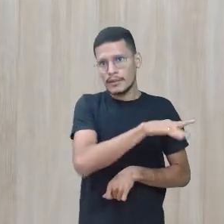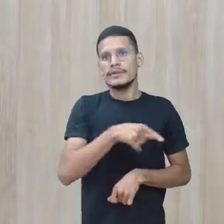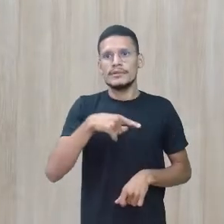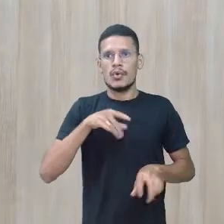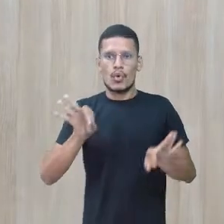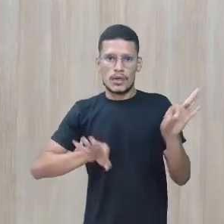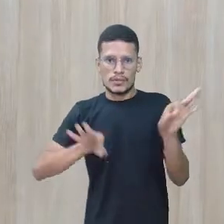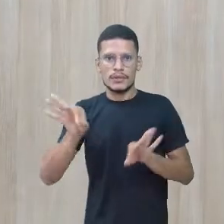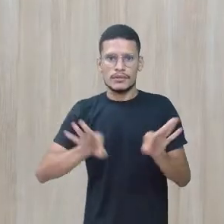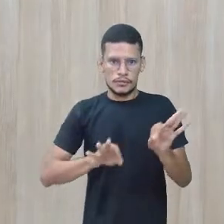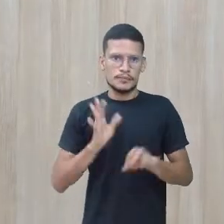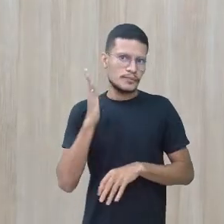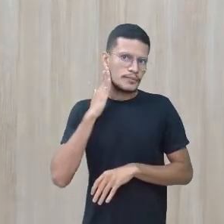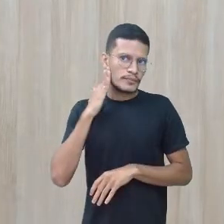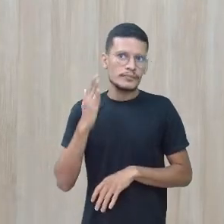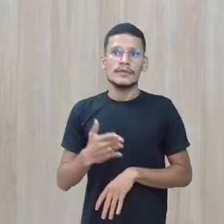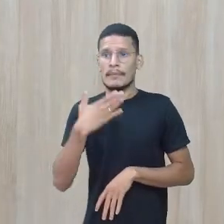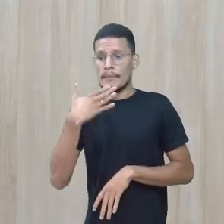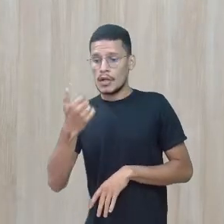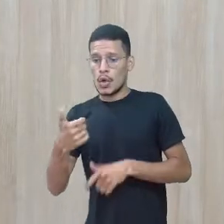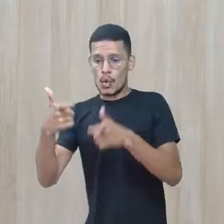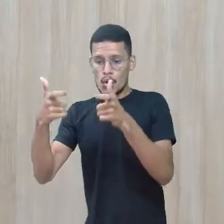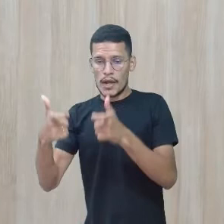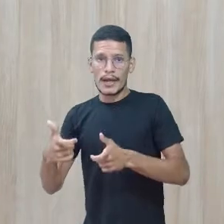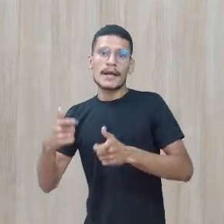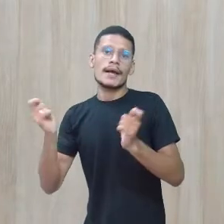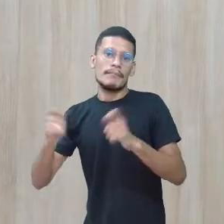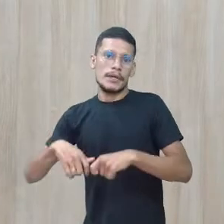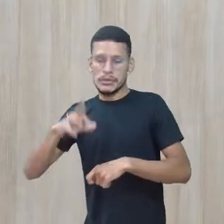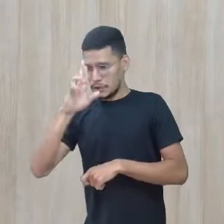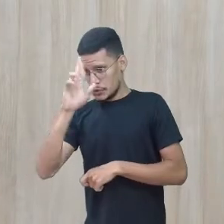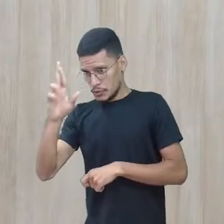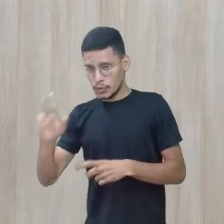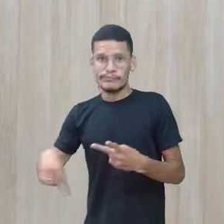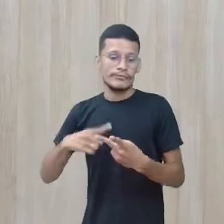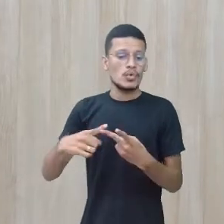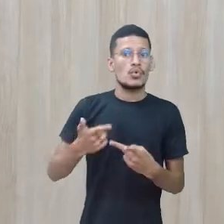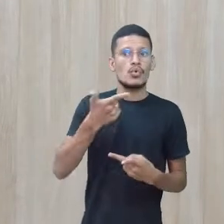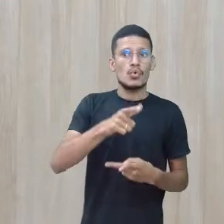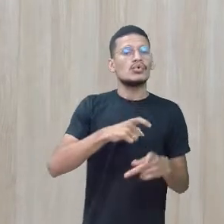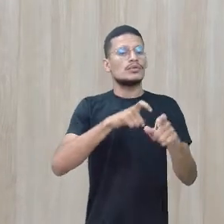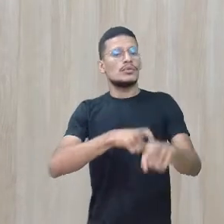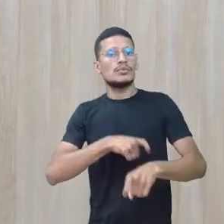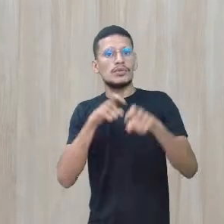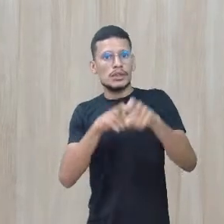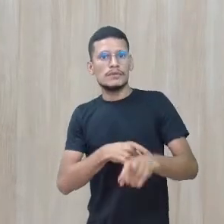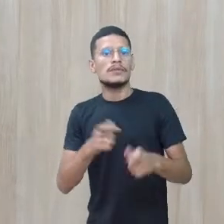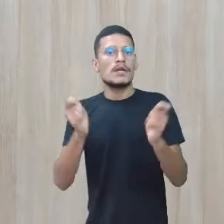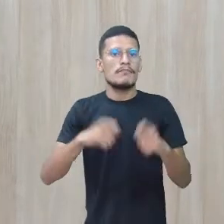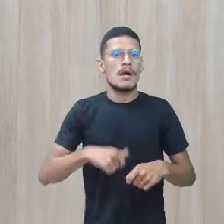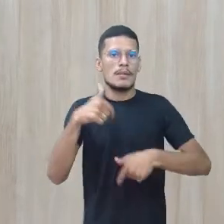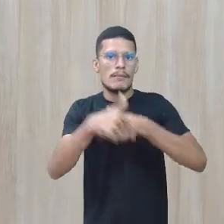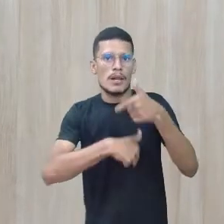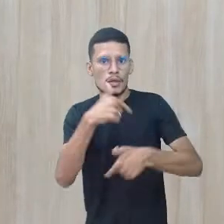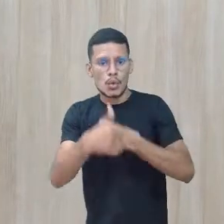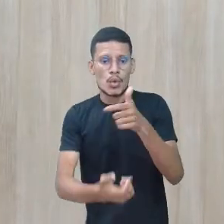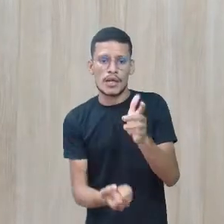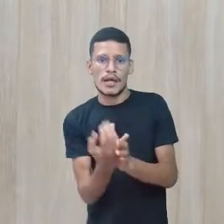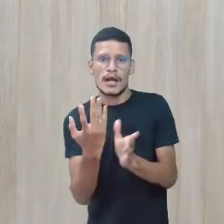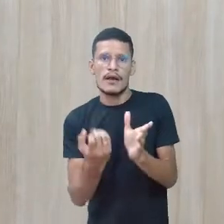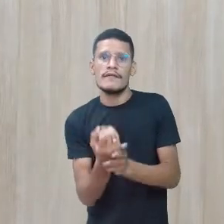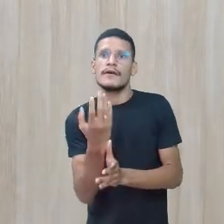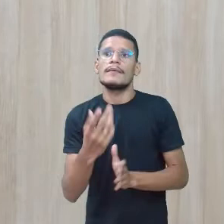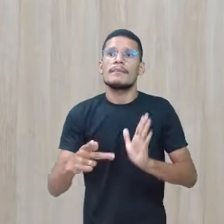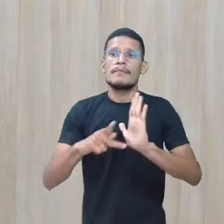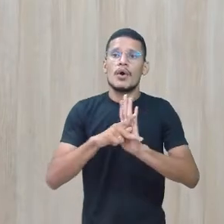organização, ok? Melhores terras para o senhor, as terras de cultivo, né, onde ficavam os servos, que aqui produziam não